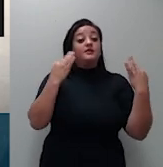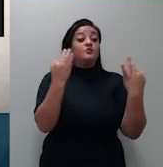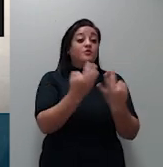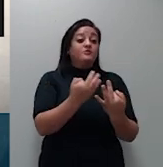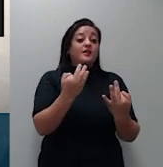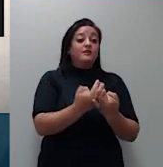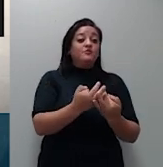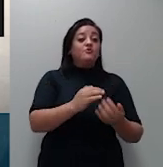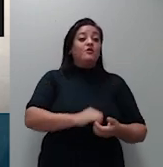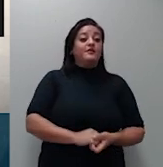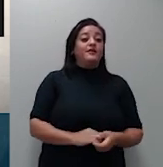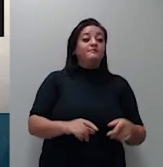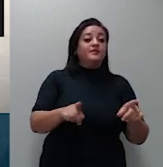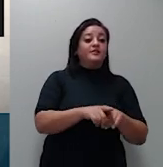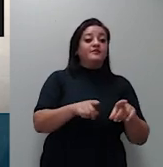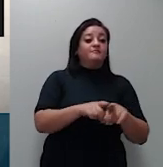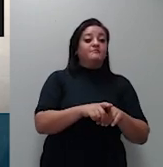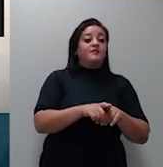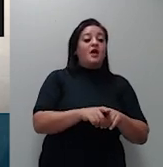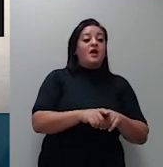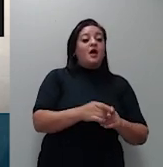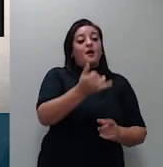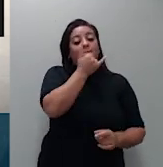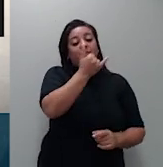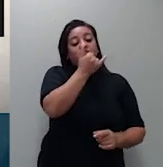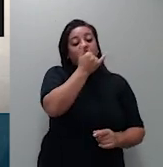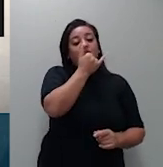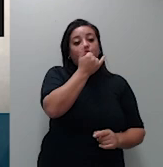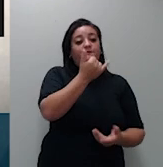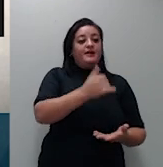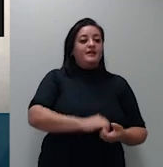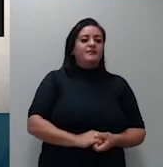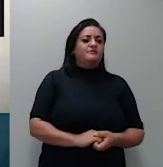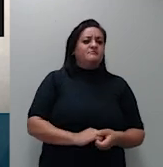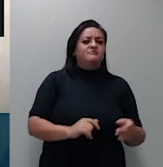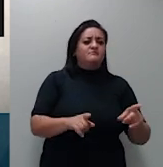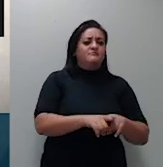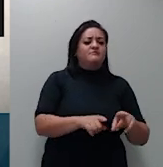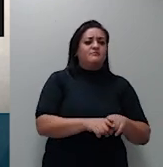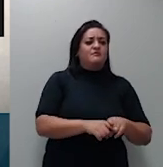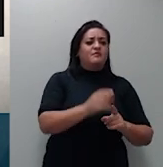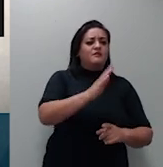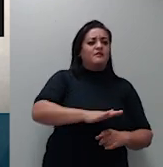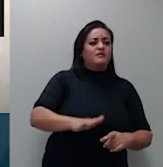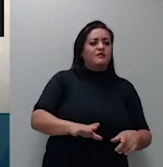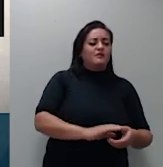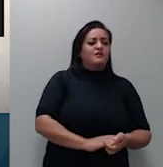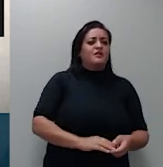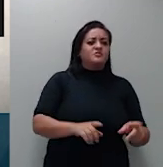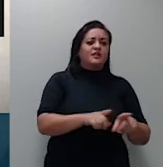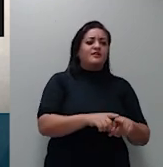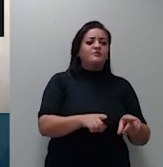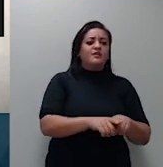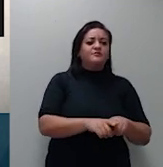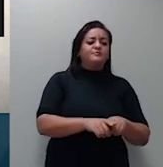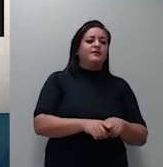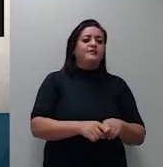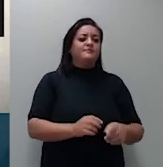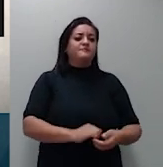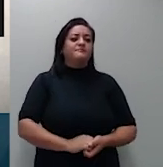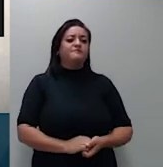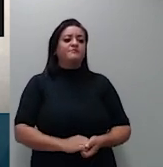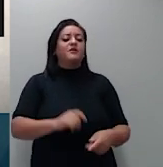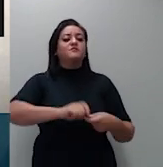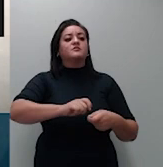terceiros com a devida vênia é mais fácil e útil a permanência do agnor do simplesmente suplemento inclusive com envolvimento